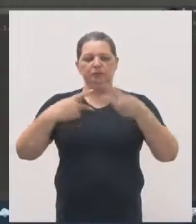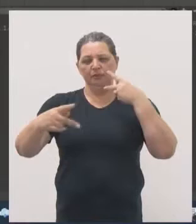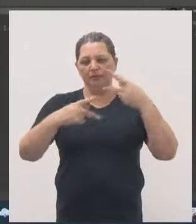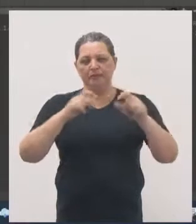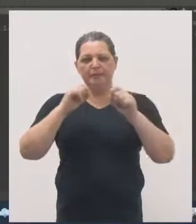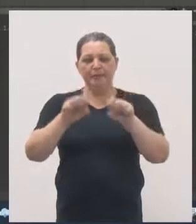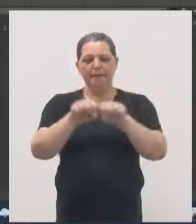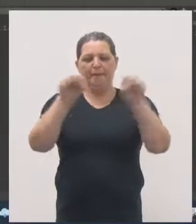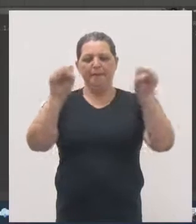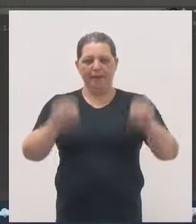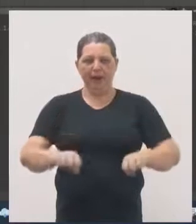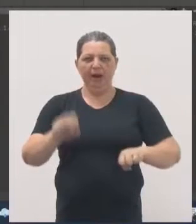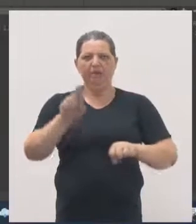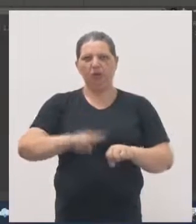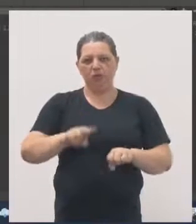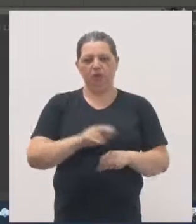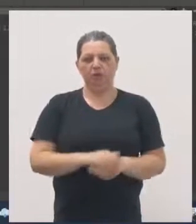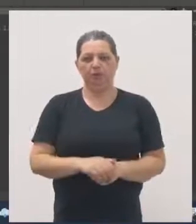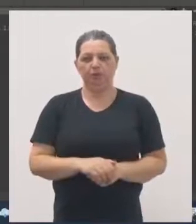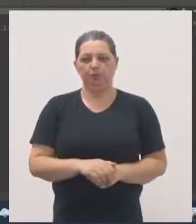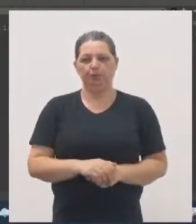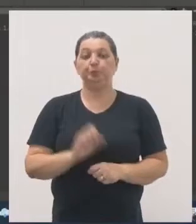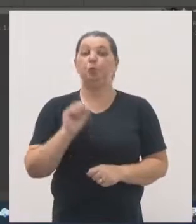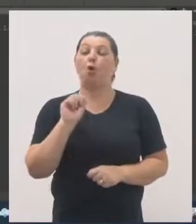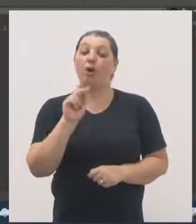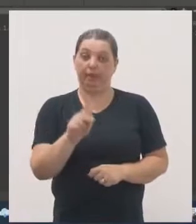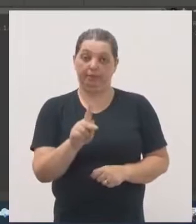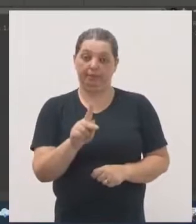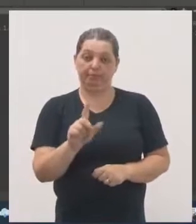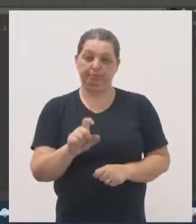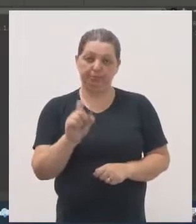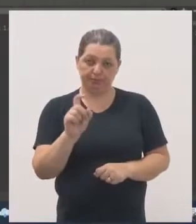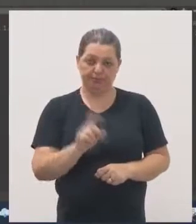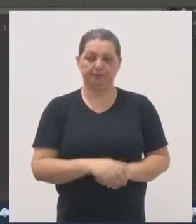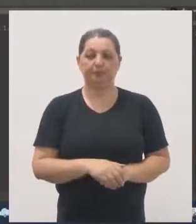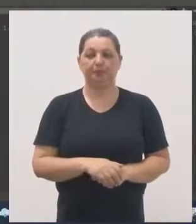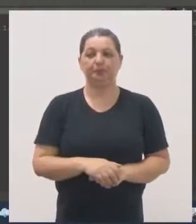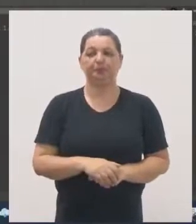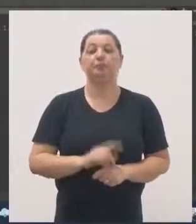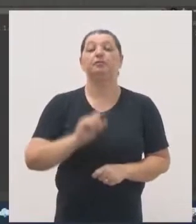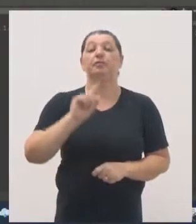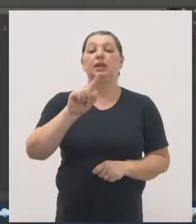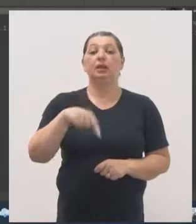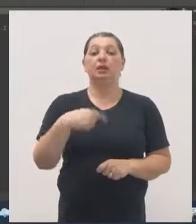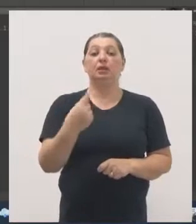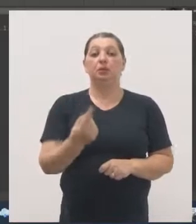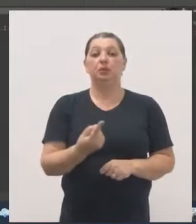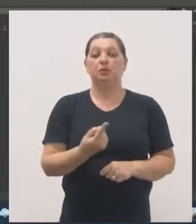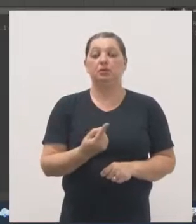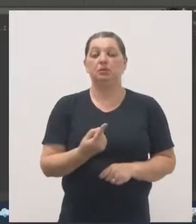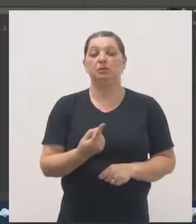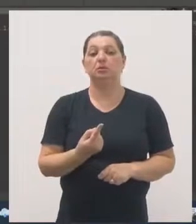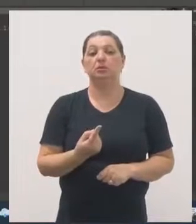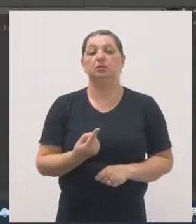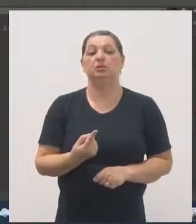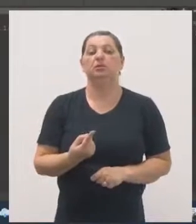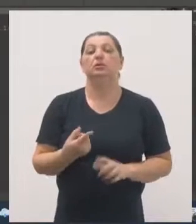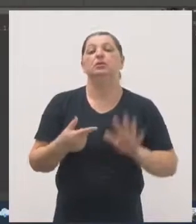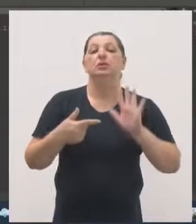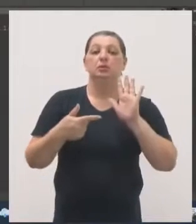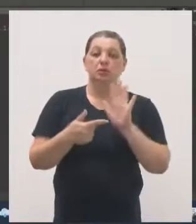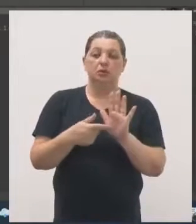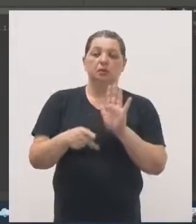de captação, você dá OK, certo? Depois que você demonstrou